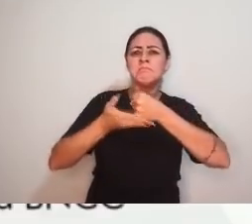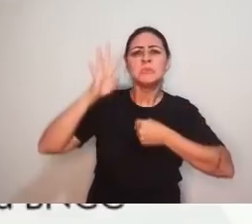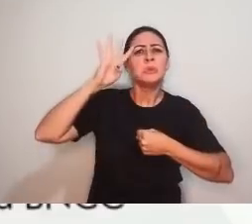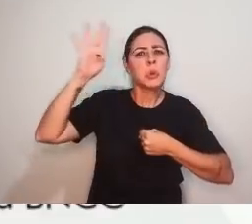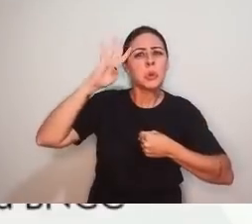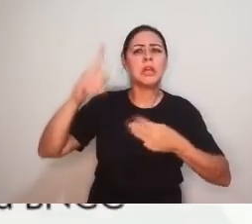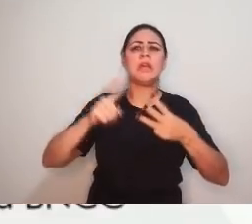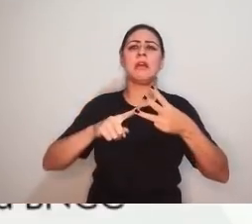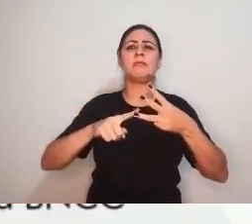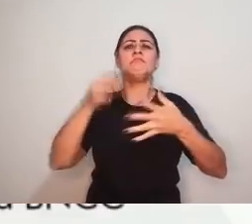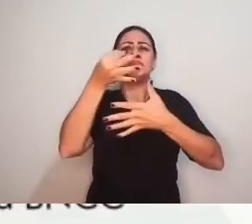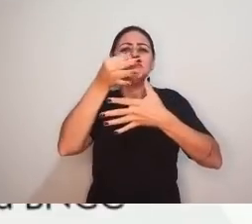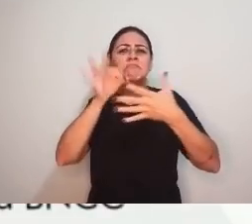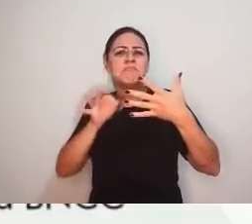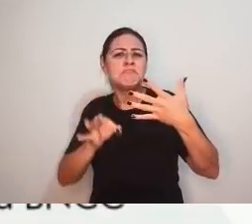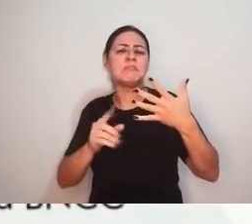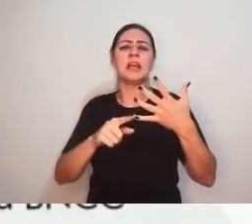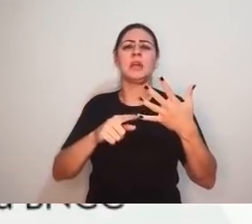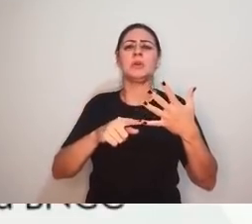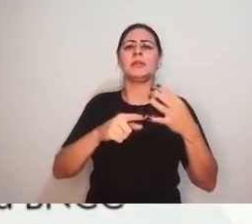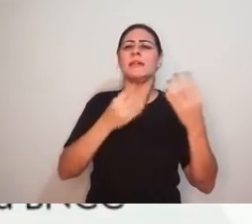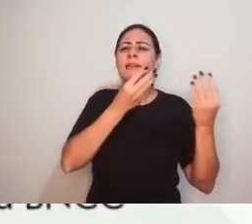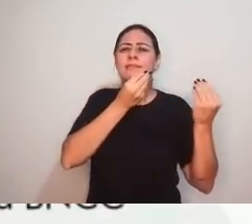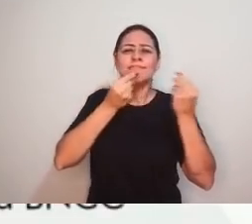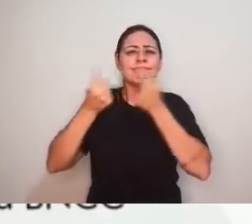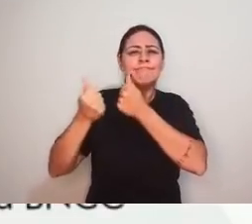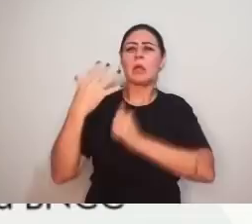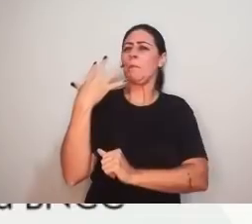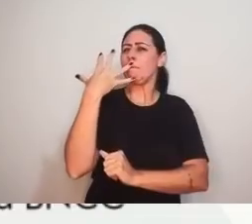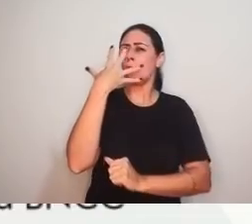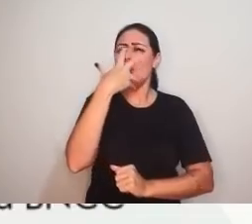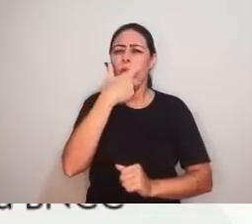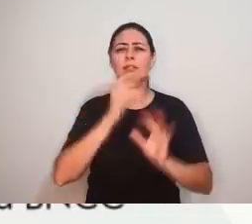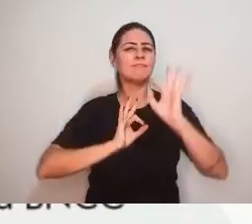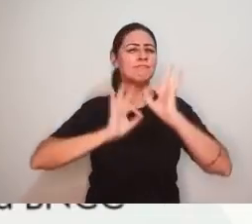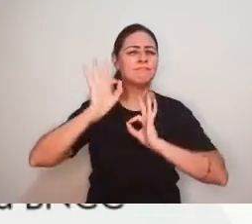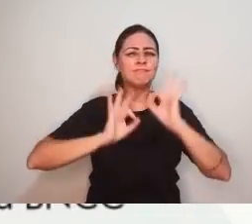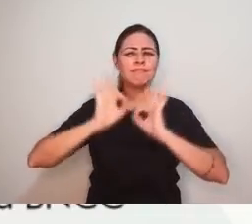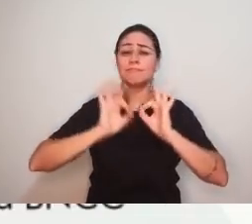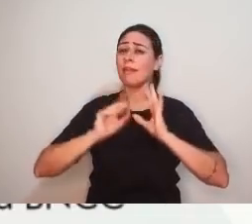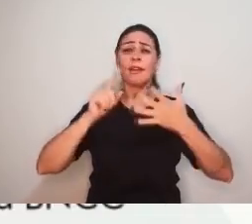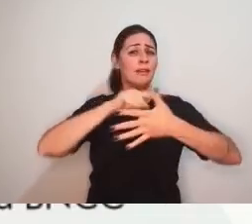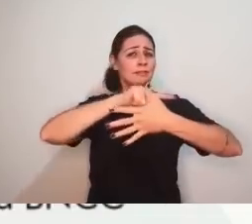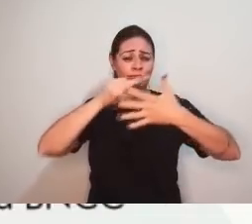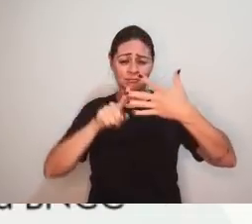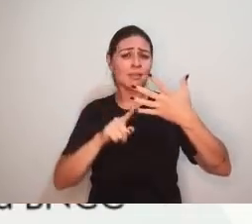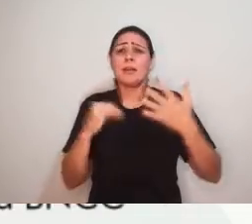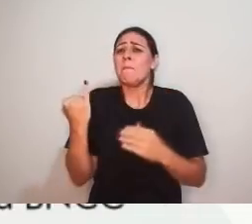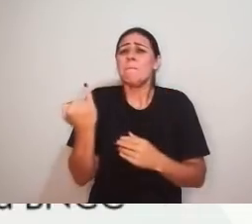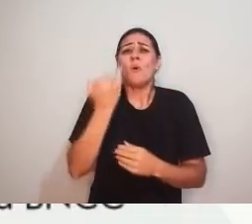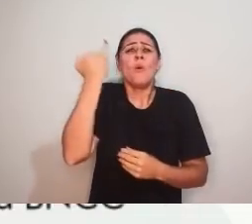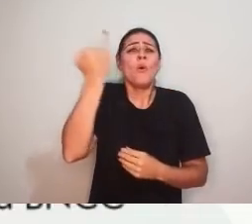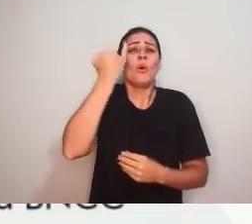Profundidade, fundamentação, critério, cuidado, capricho, todos os componentes que a gente entende que são